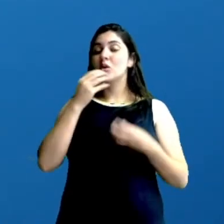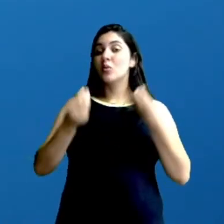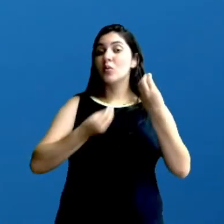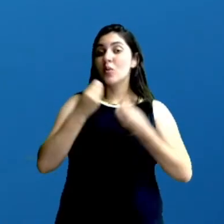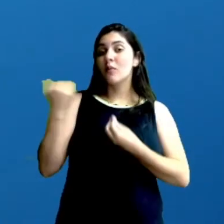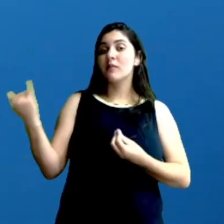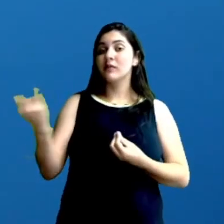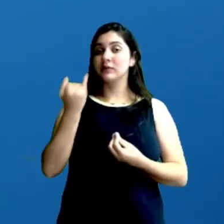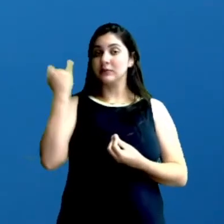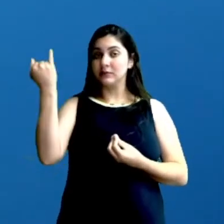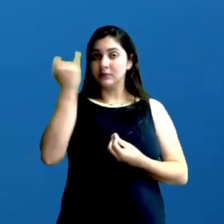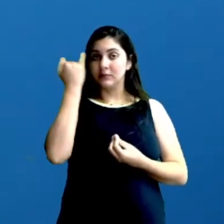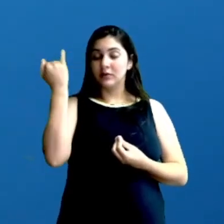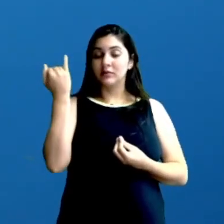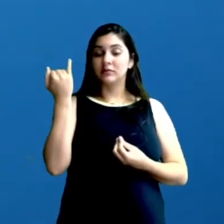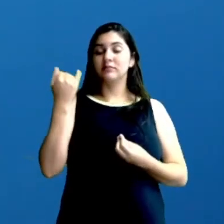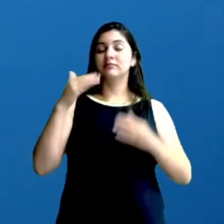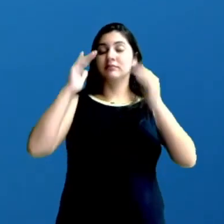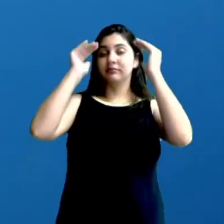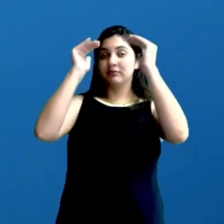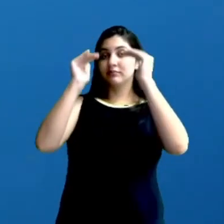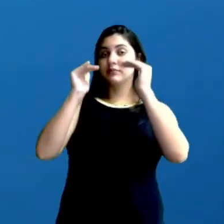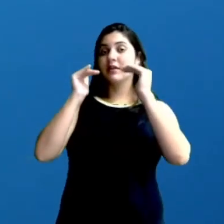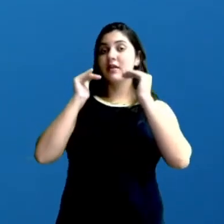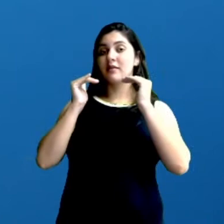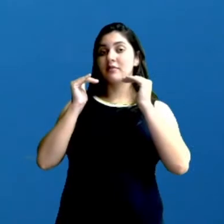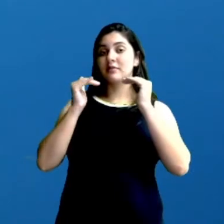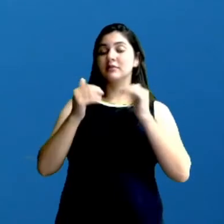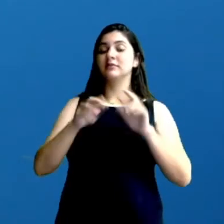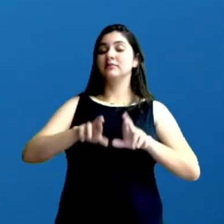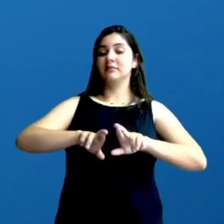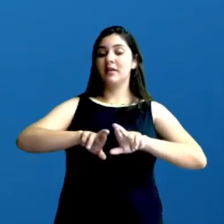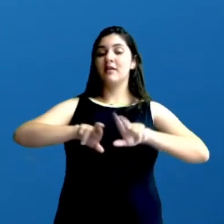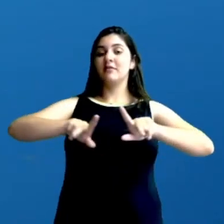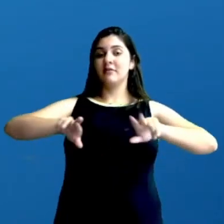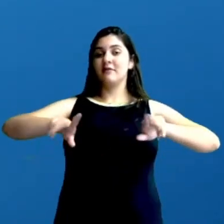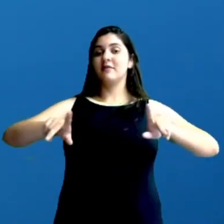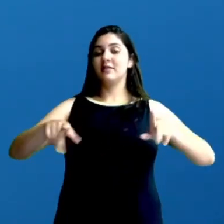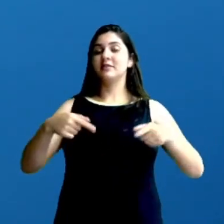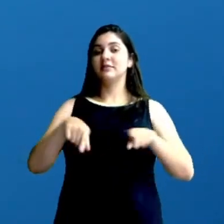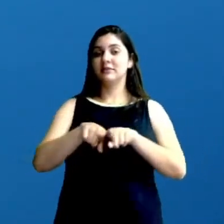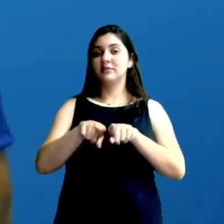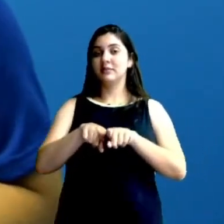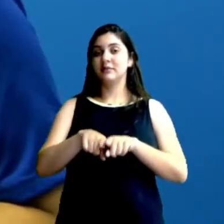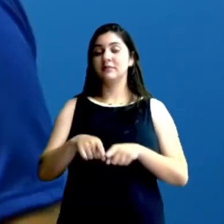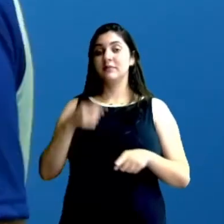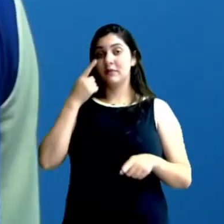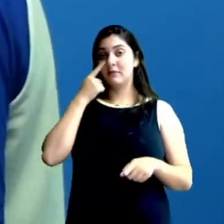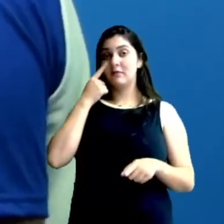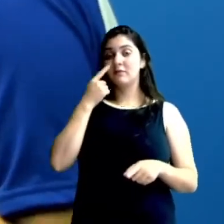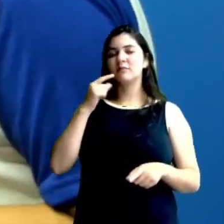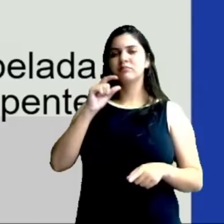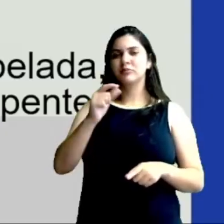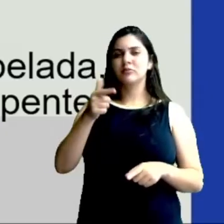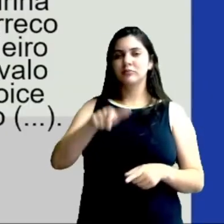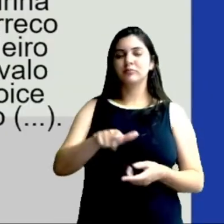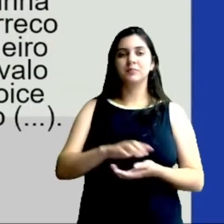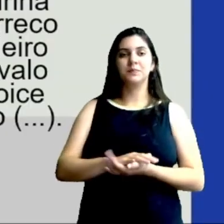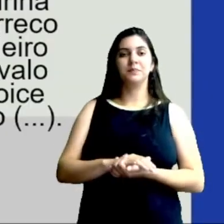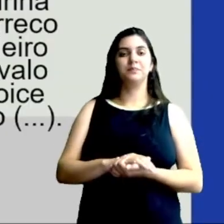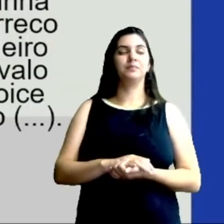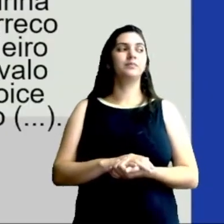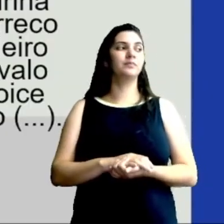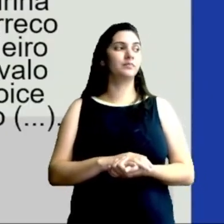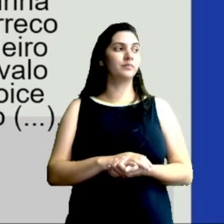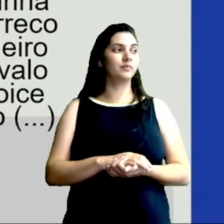importante a gente respeitar as diferenças também vamos ver mais um pouquinho